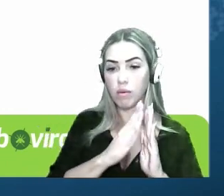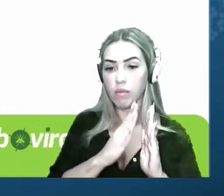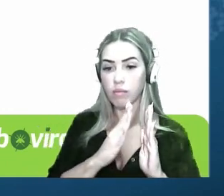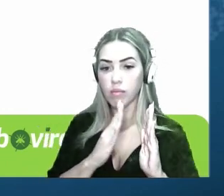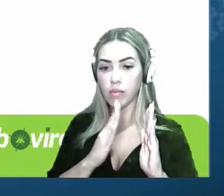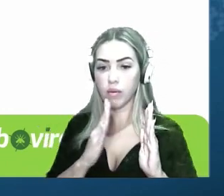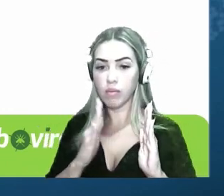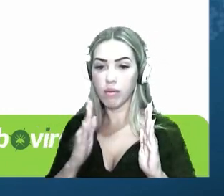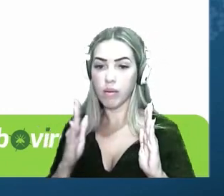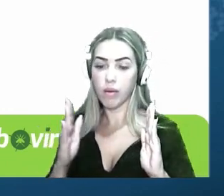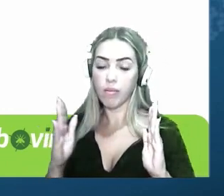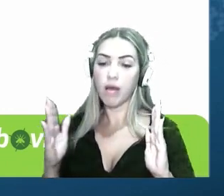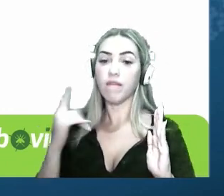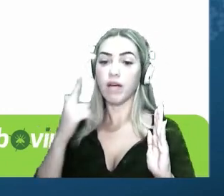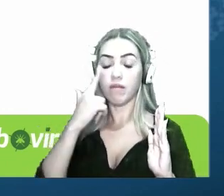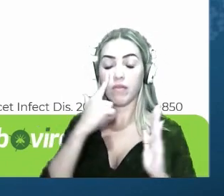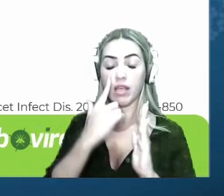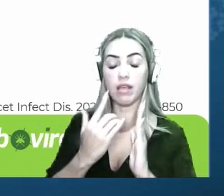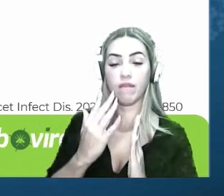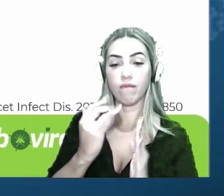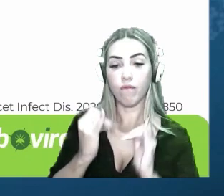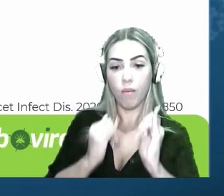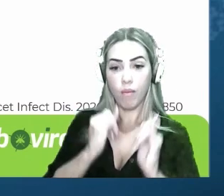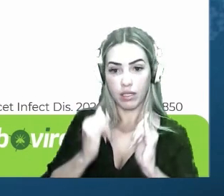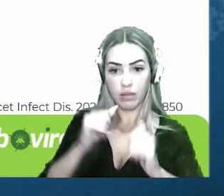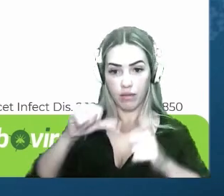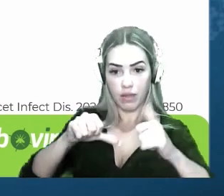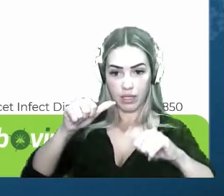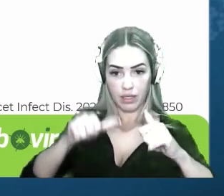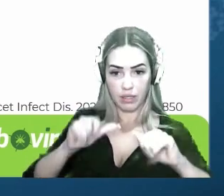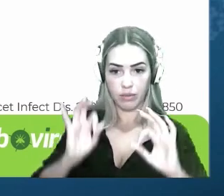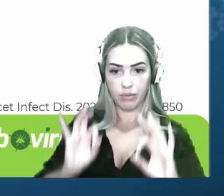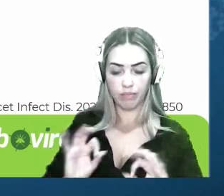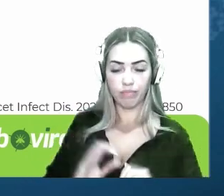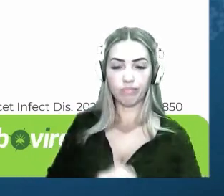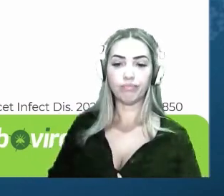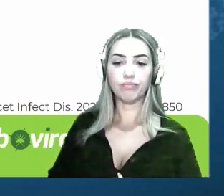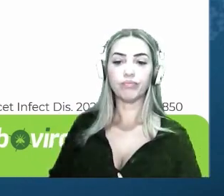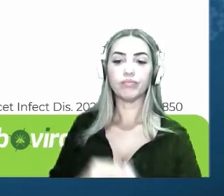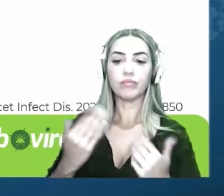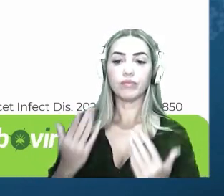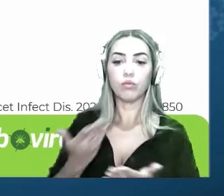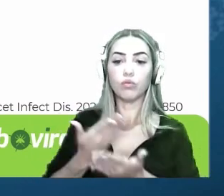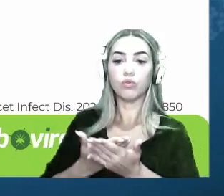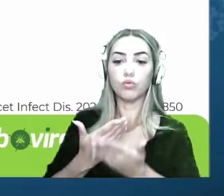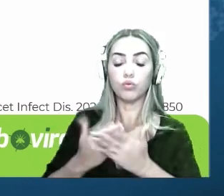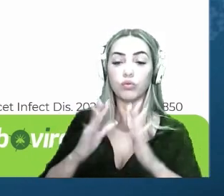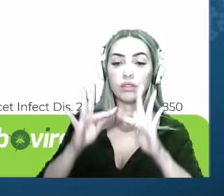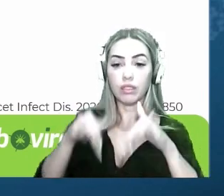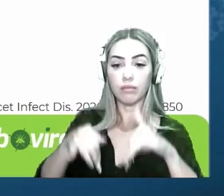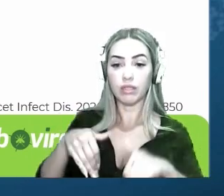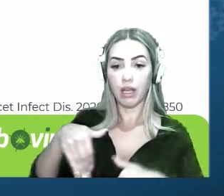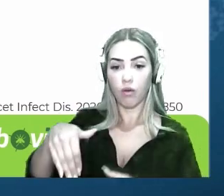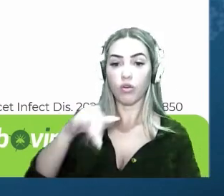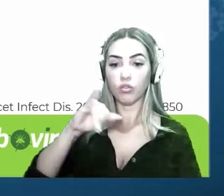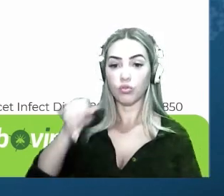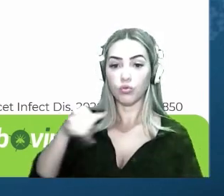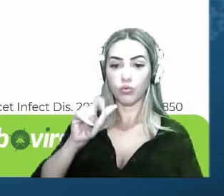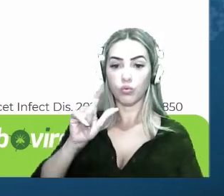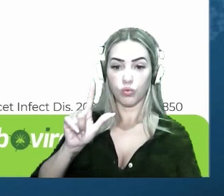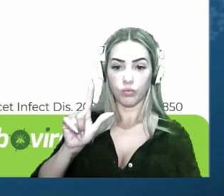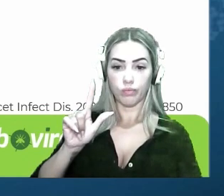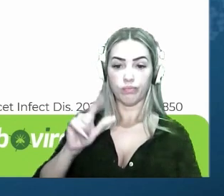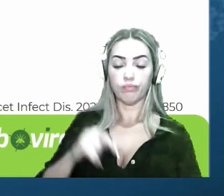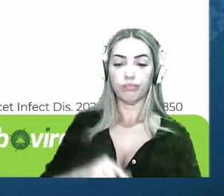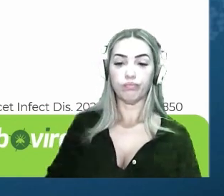mais robusto para essa avaliação. Então, o estudo termina esse ano, em julho. Então, eu vou falar